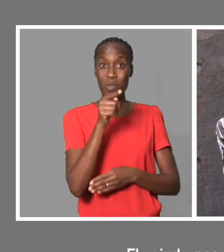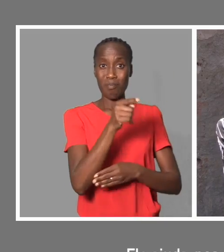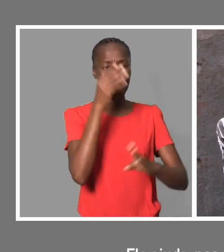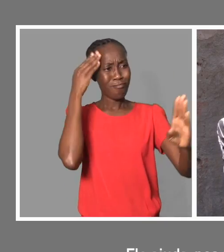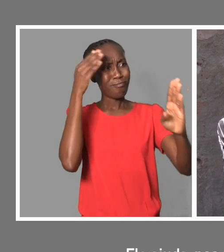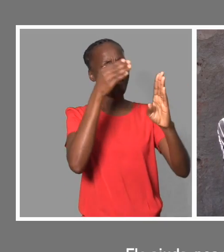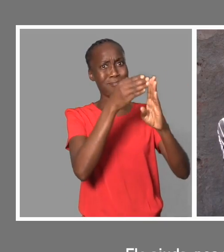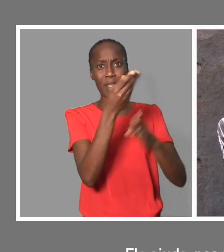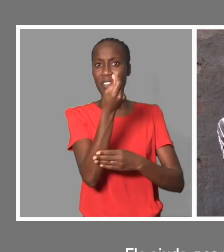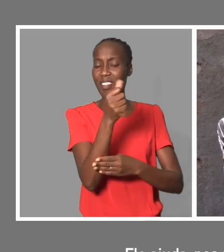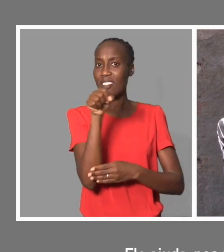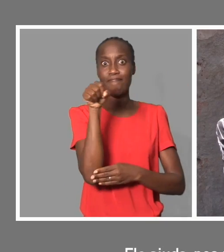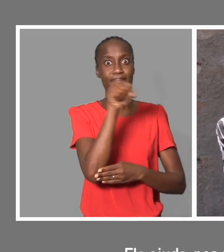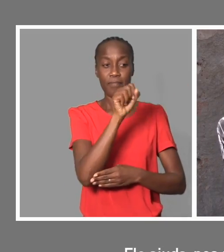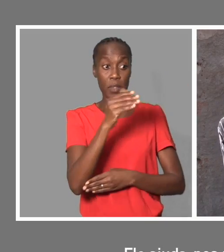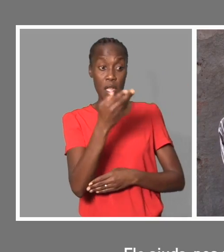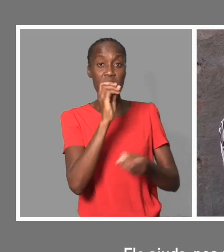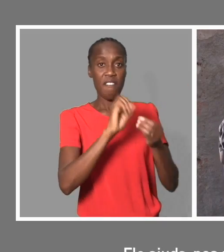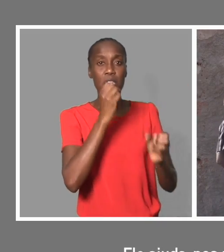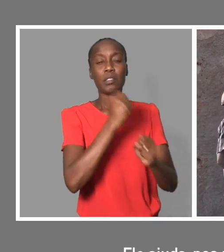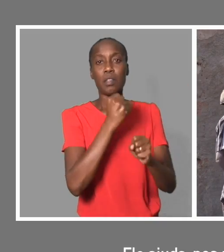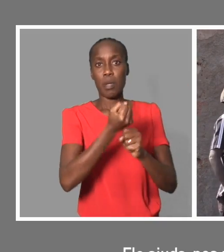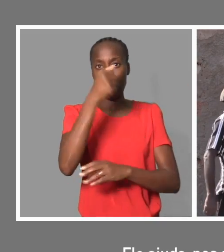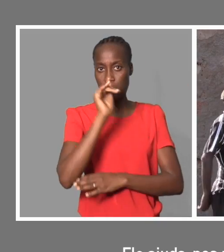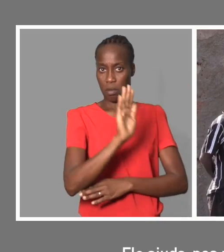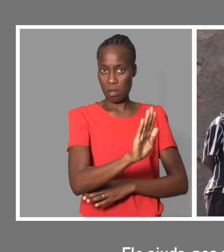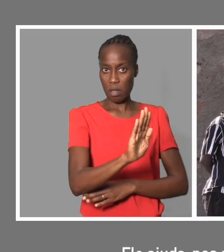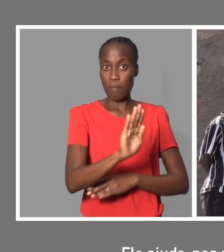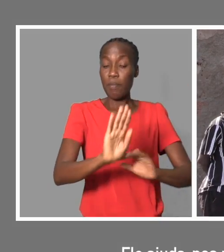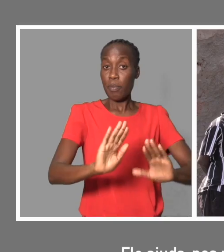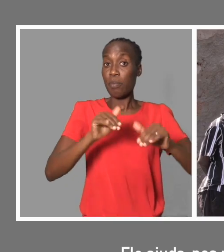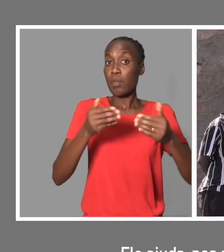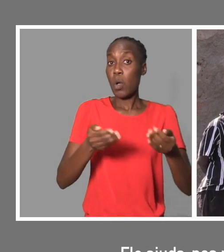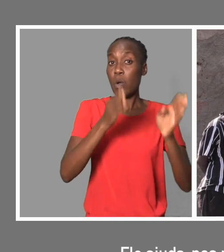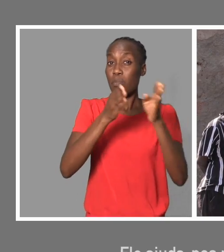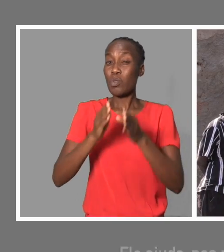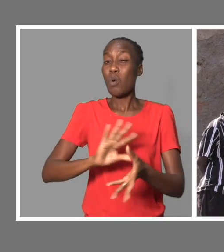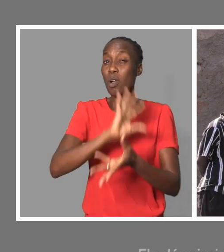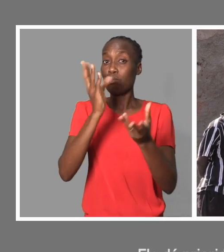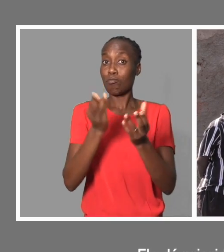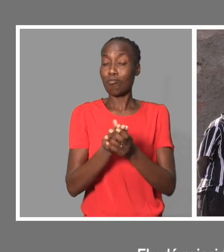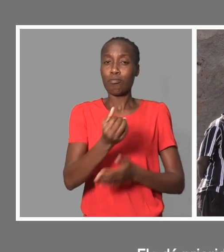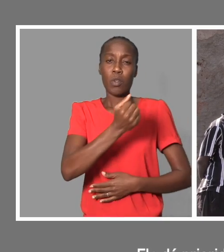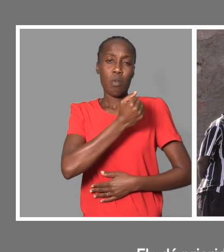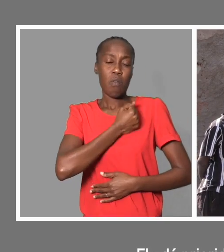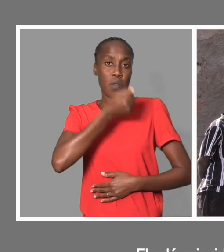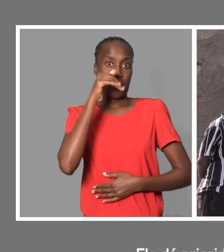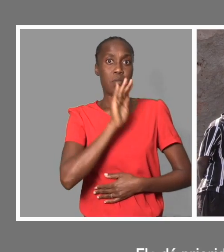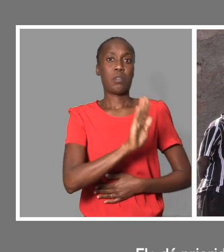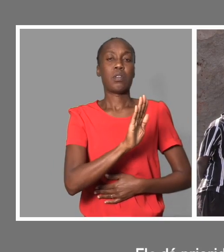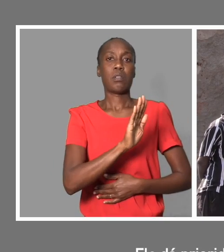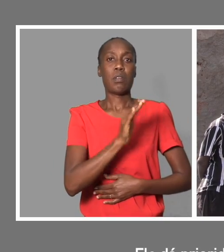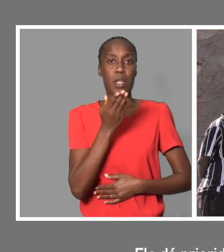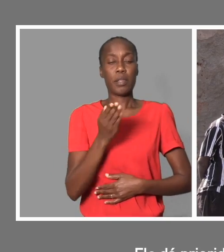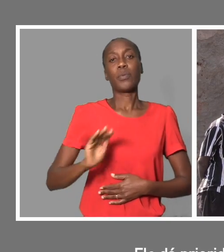Ele ajuda-nos muito. Não coloca o dinheiro como a coisa mais importante. Ele prioriza o trabalho.